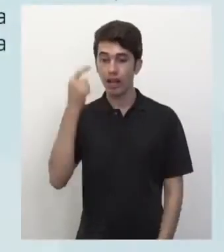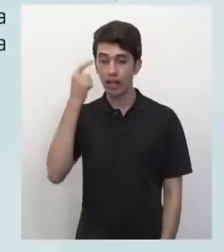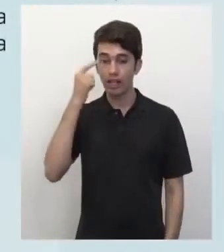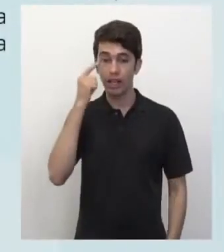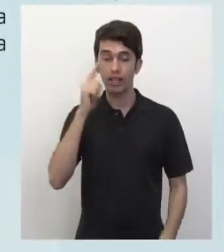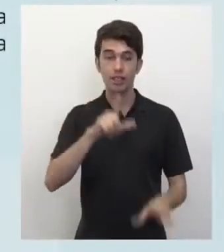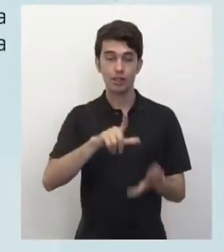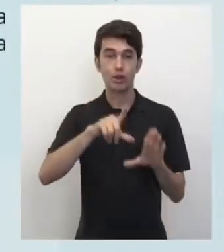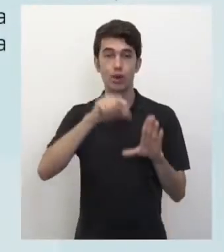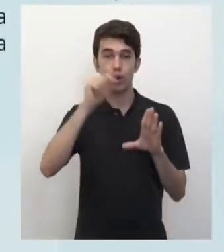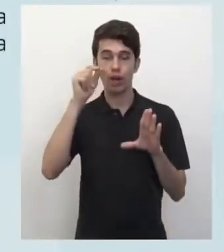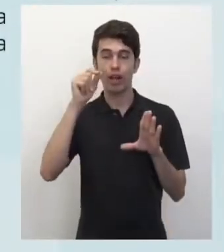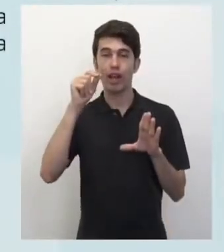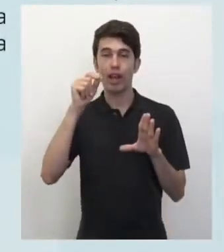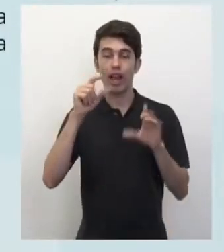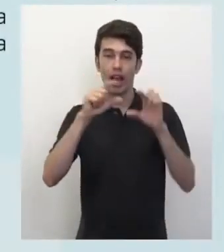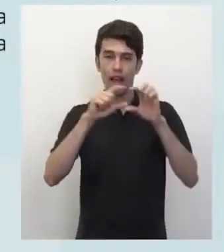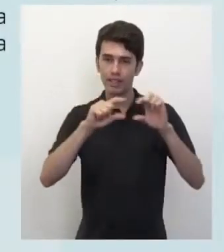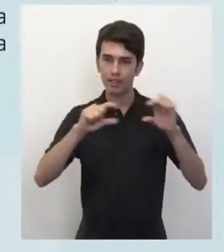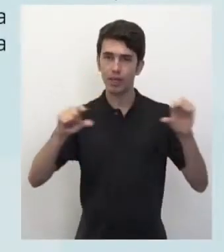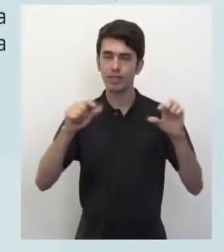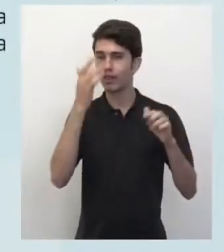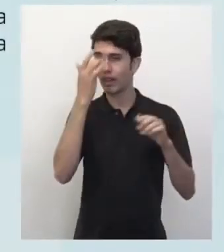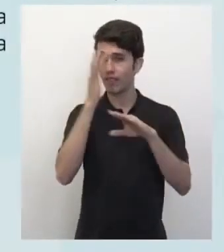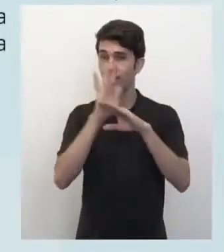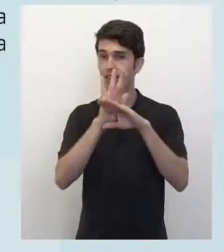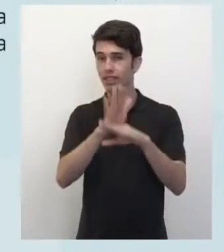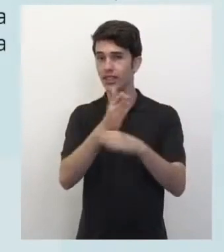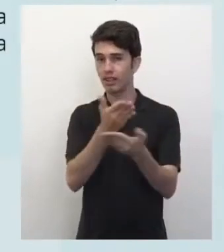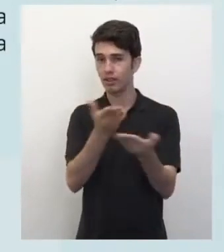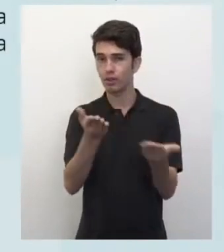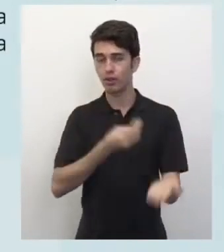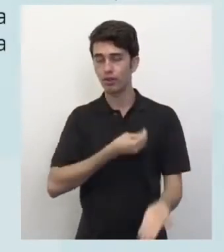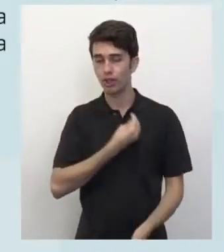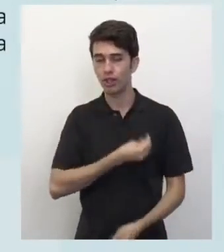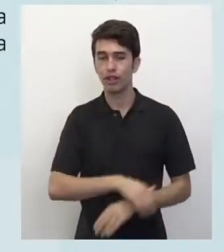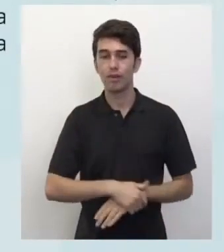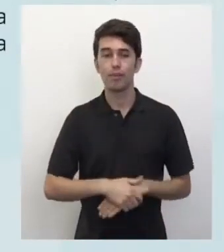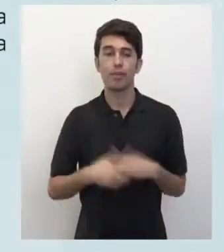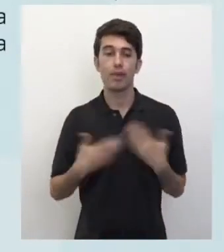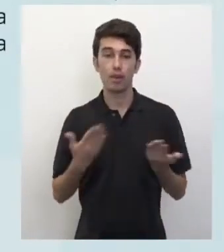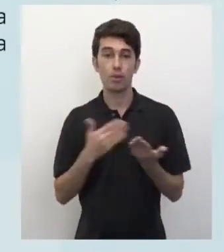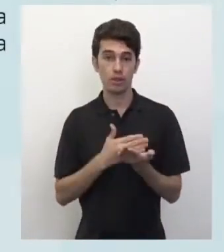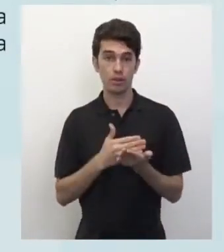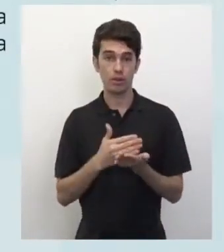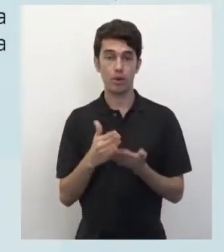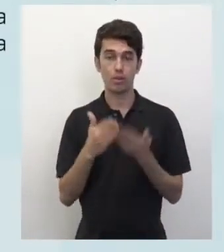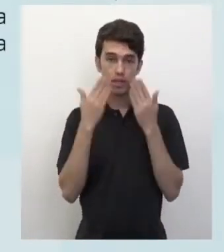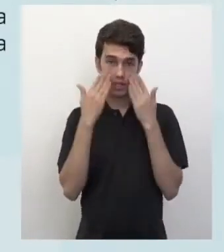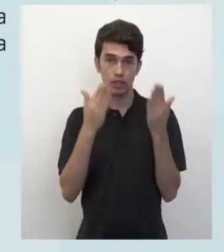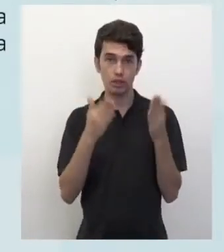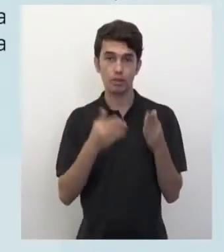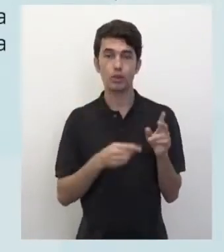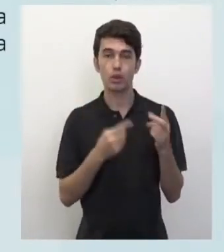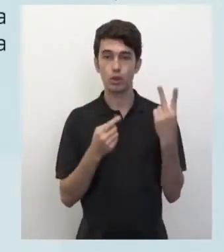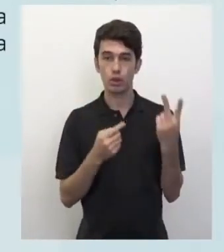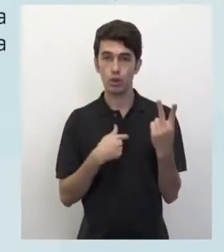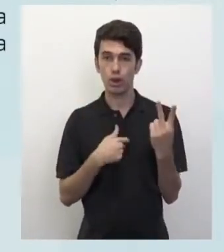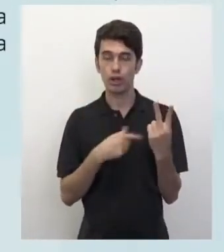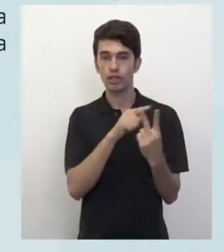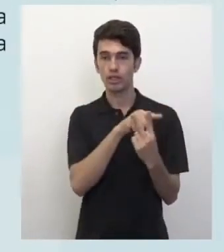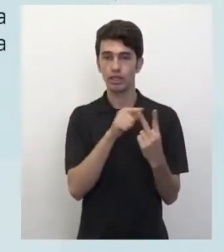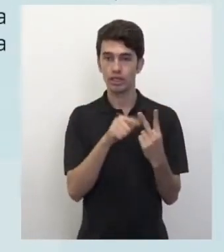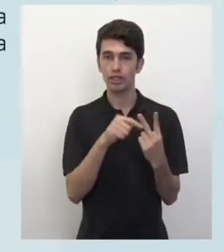escolher a expressão, né, que facilita a sua vida. Sim. Por isso, lá no começo, a gente identificou duas